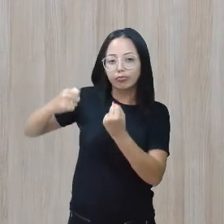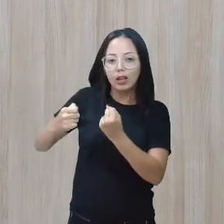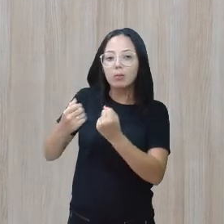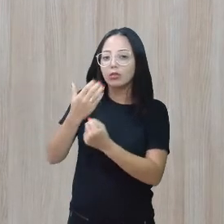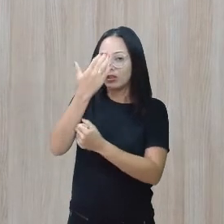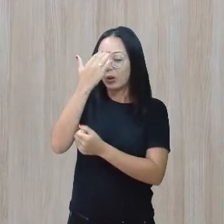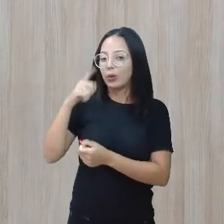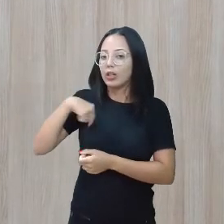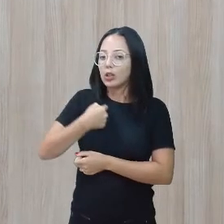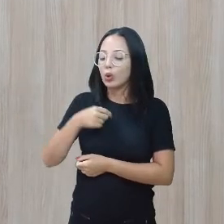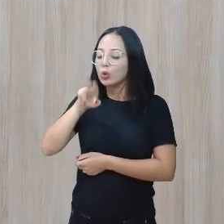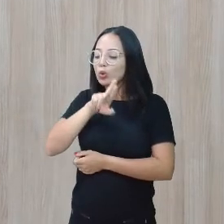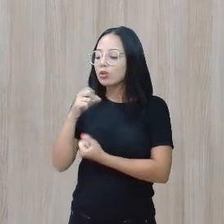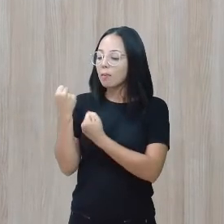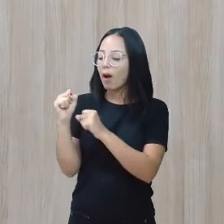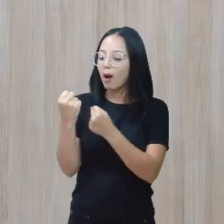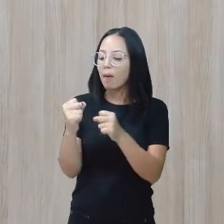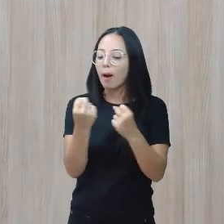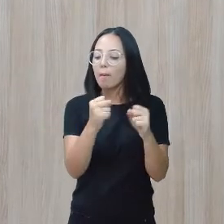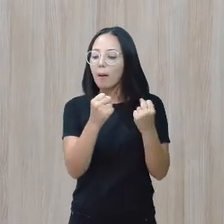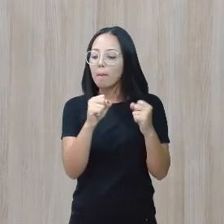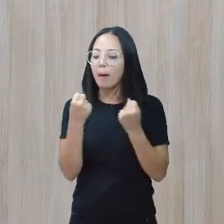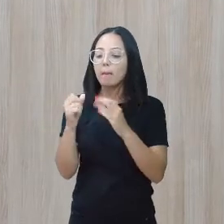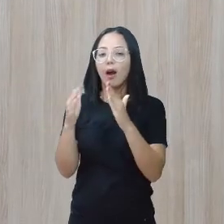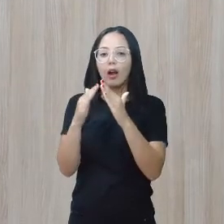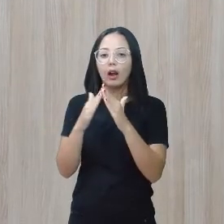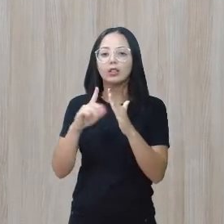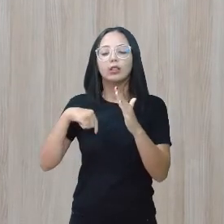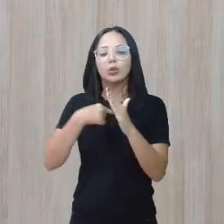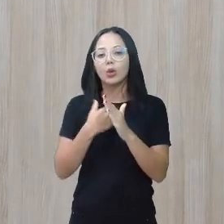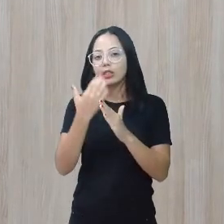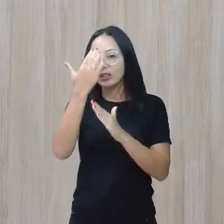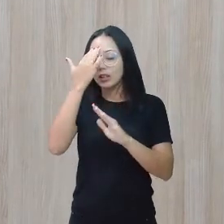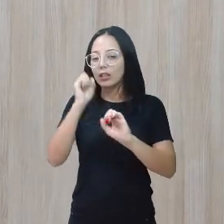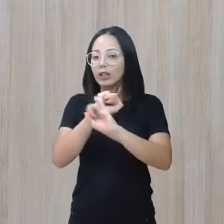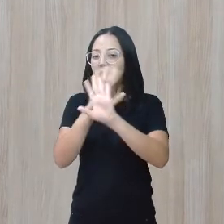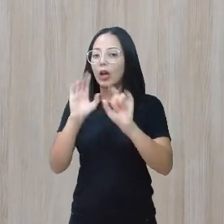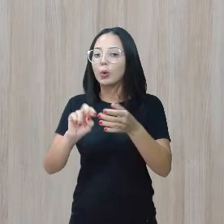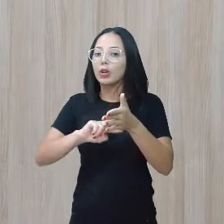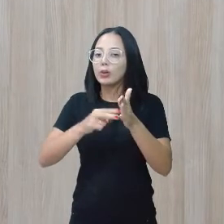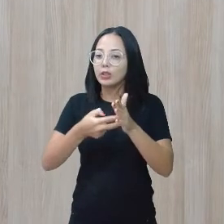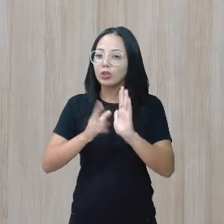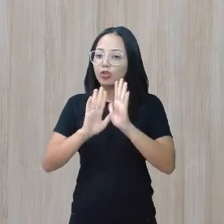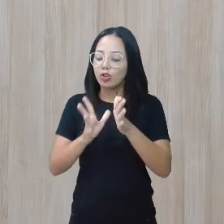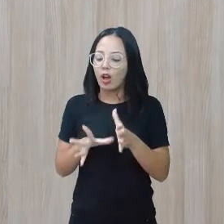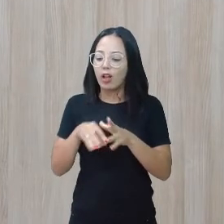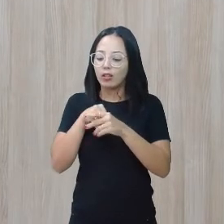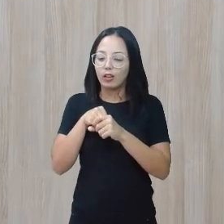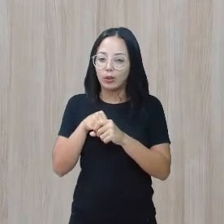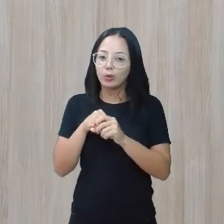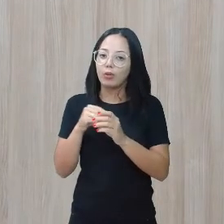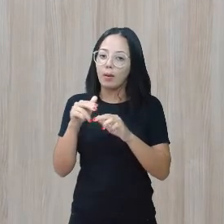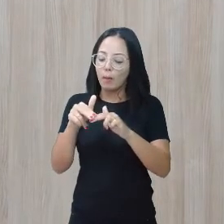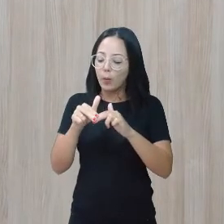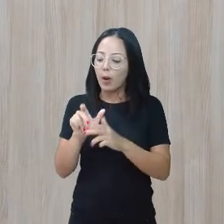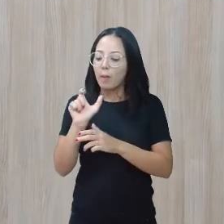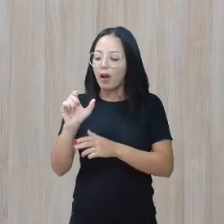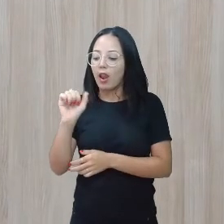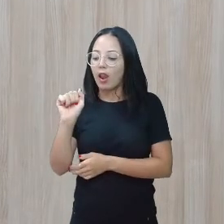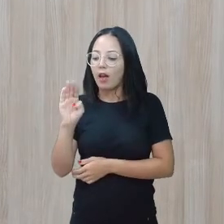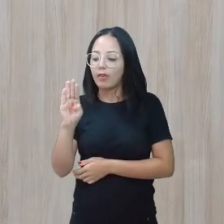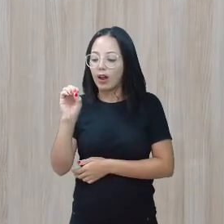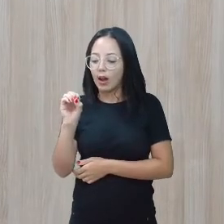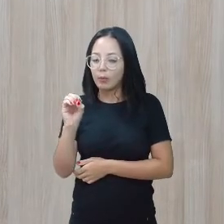a gente utiliza para varrer a nossa casa, né? Então, a gente entende aí um sentido já empregado a palavra cabo,